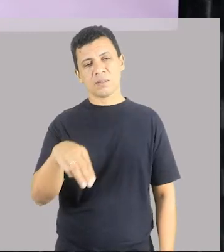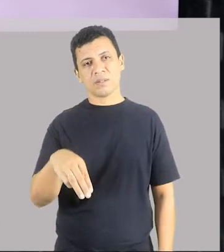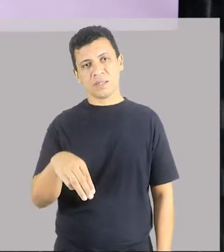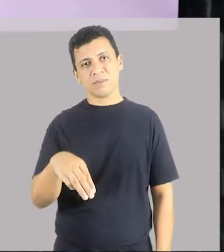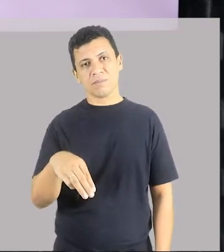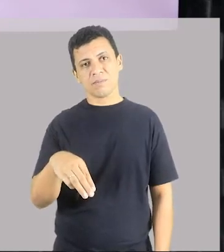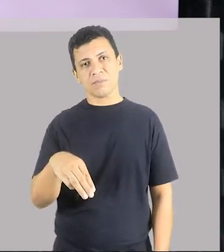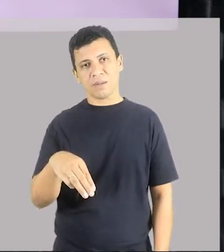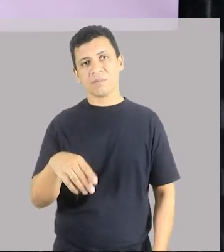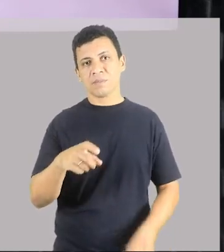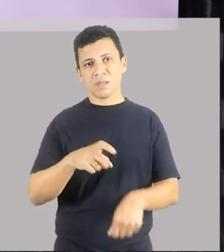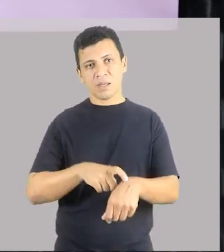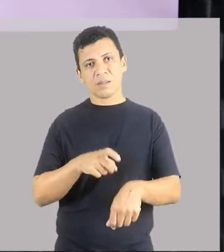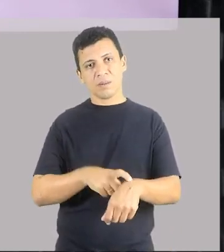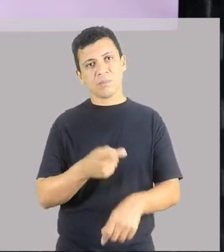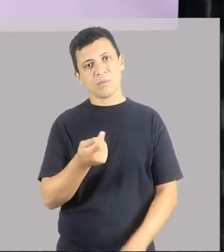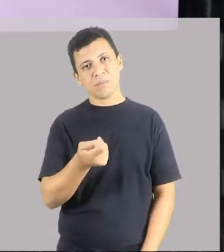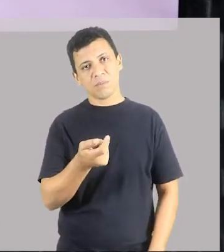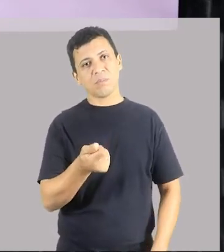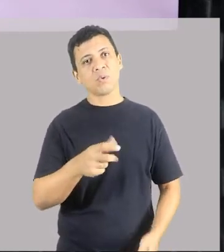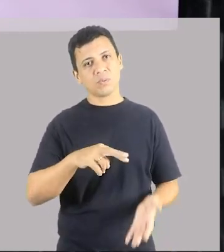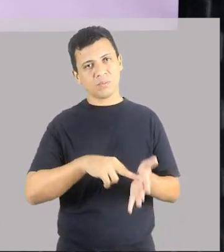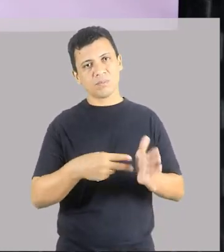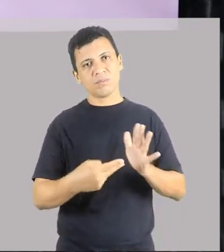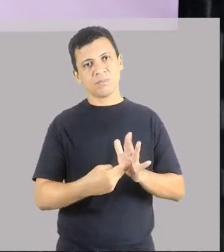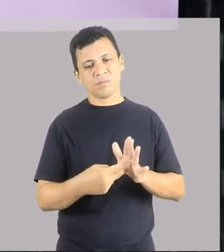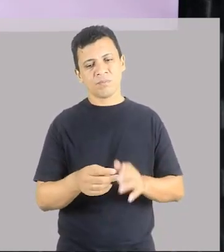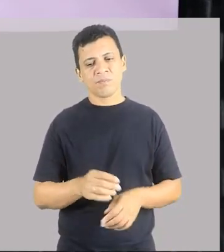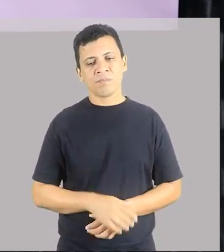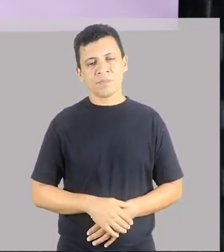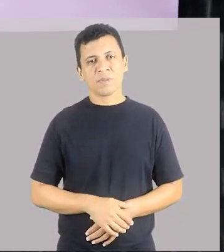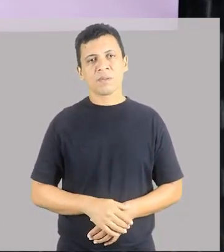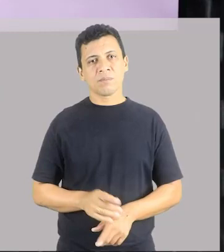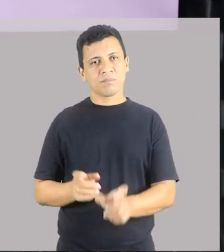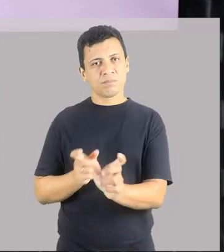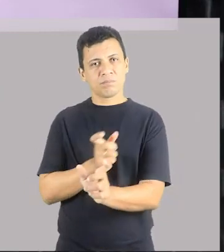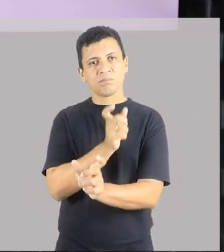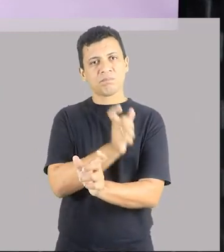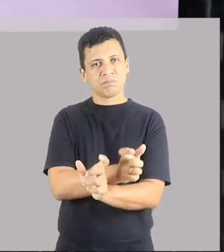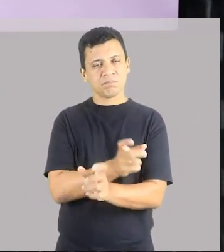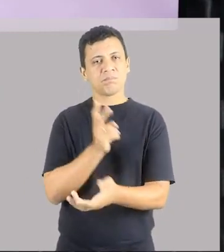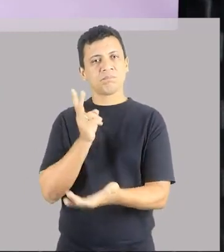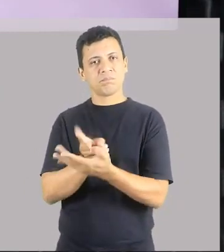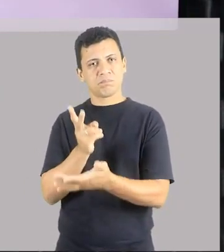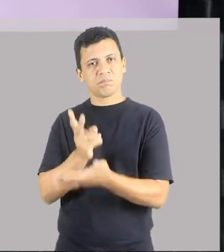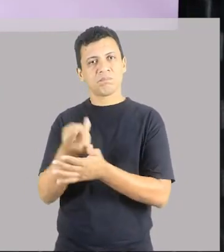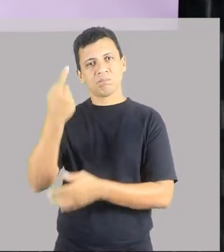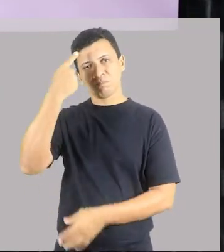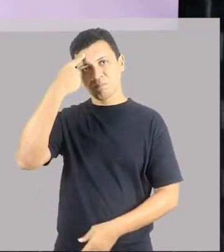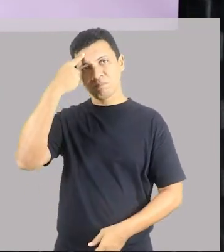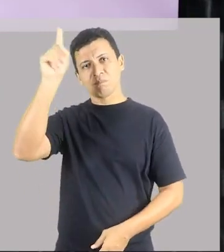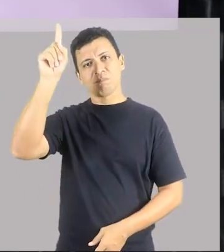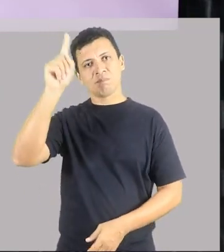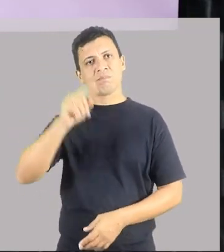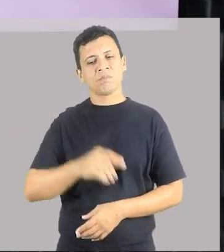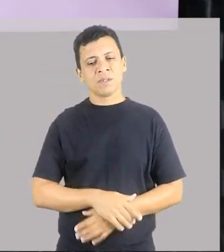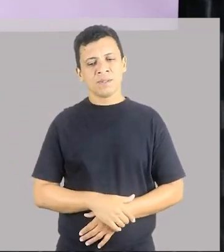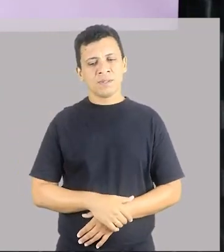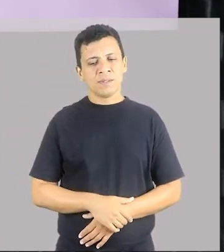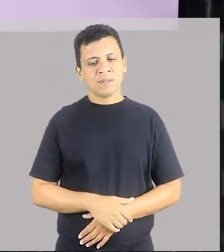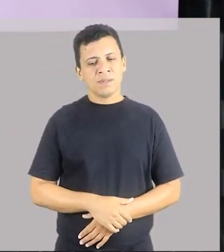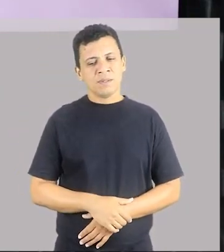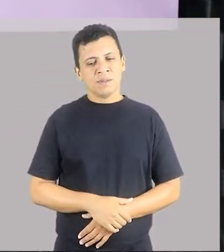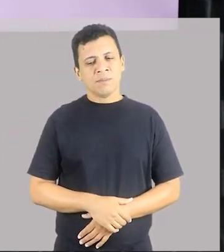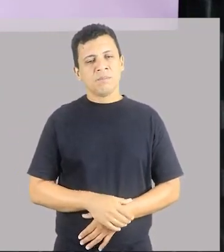recém-casados casados há pouco tempo então o prefixo Manteve a ideia de aplicada há pouco tempo certo